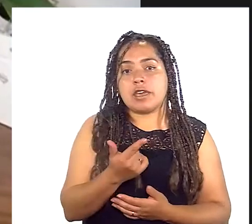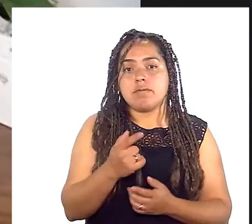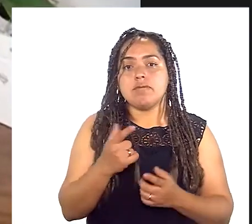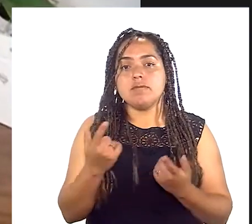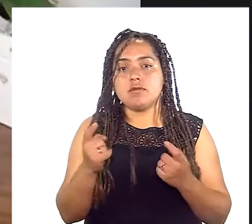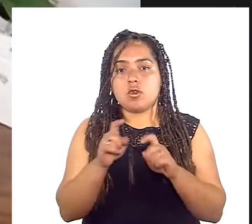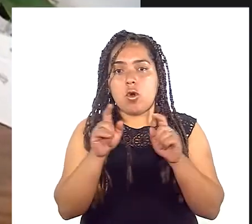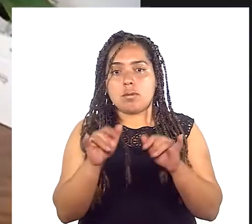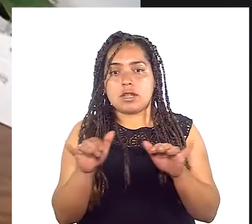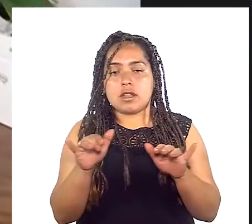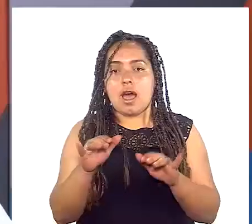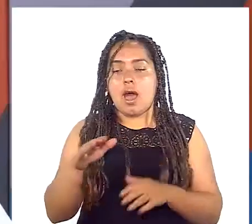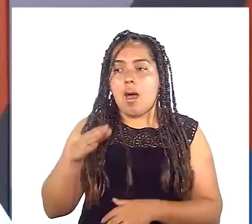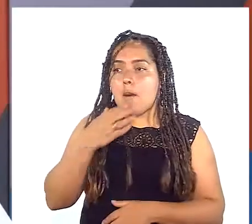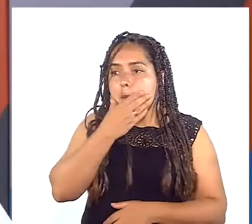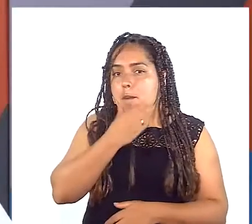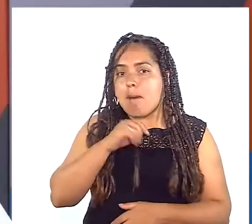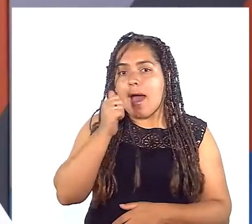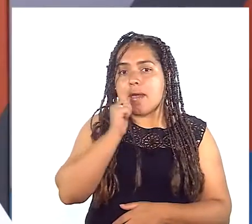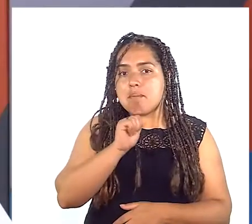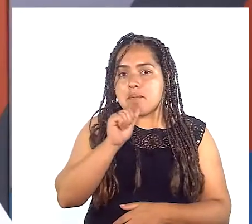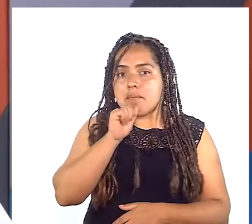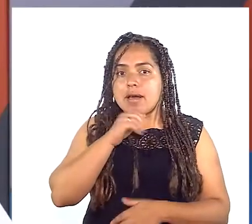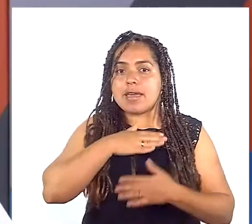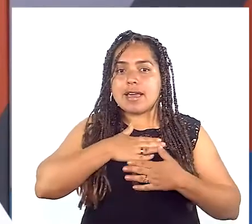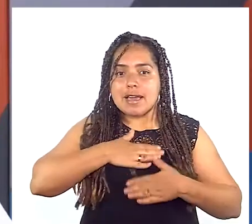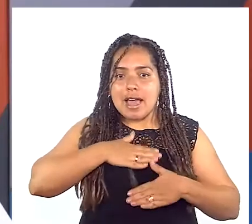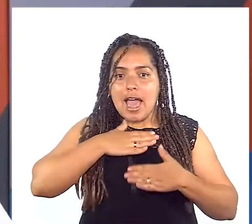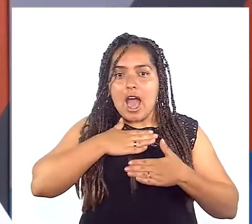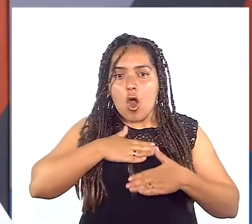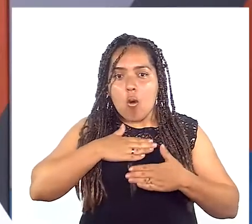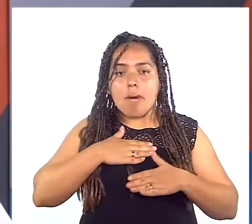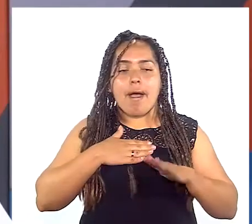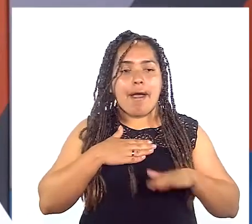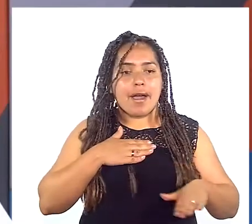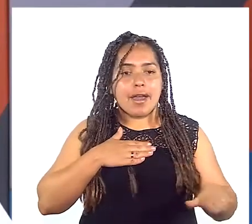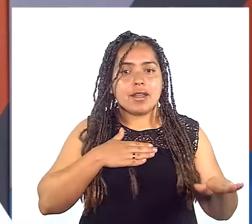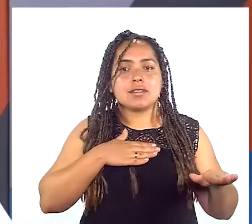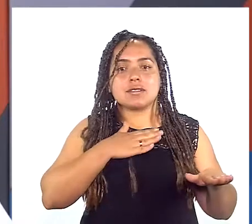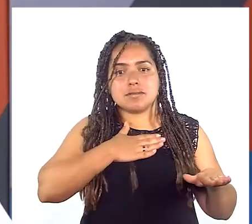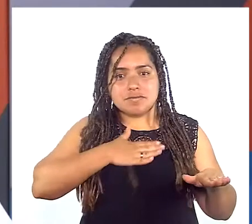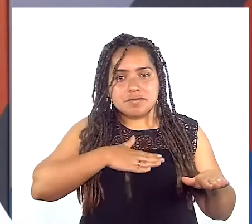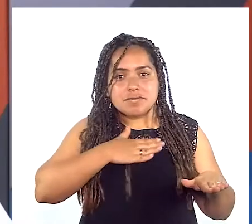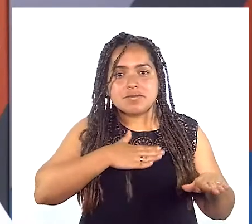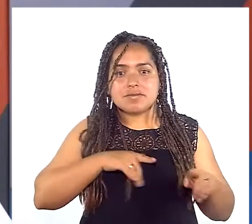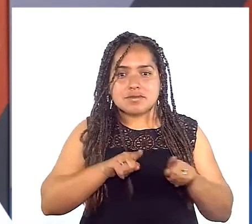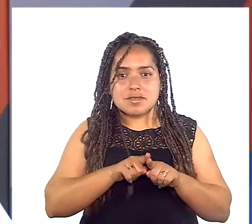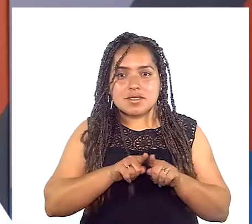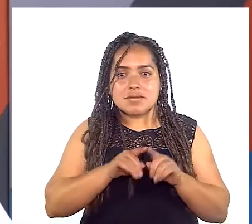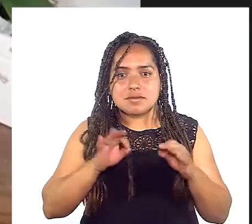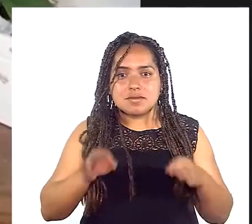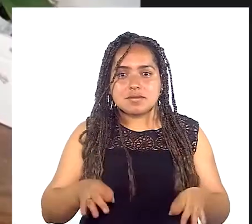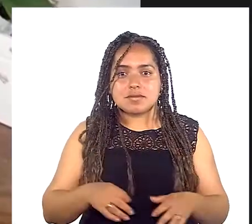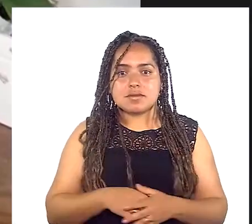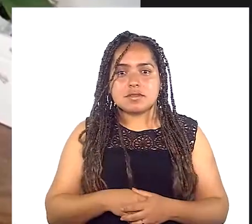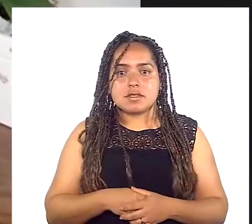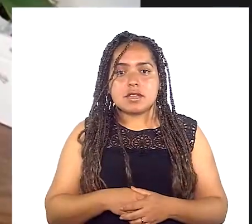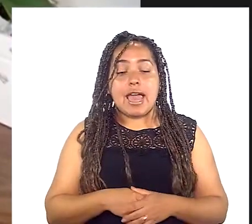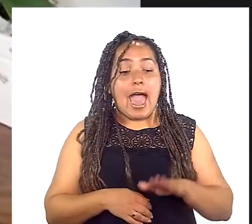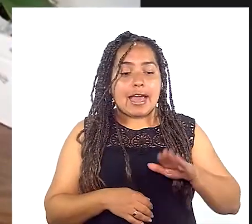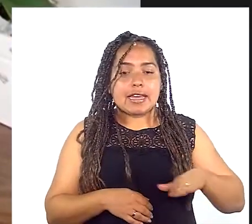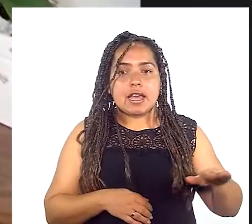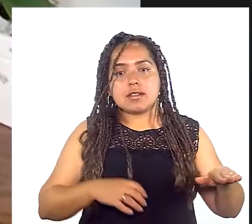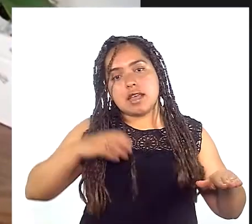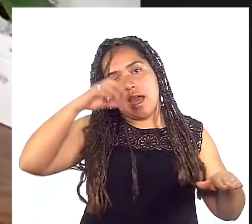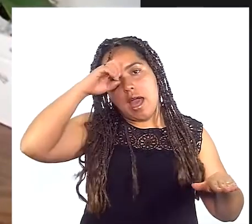virtual, né? Pais mais calmos, crianças mais calmas. Talvez seja essa a fórmula ideal.